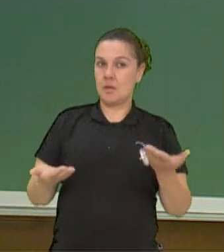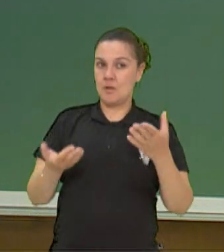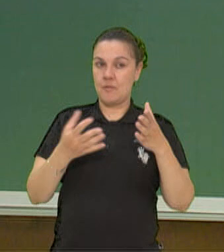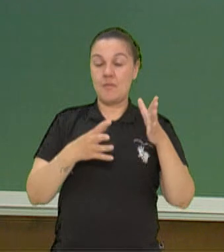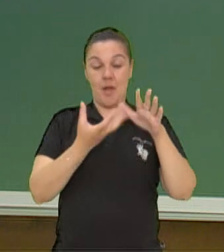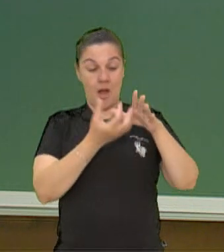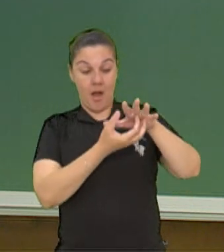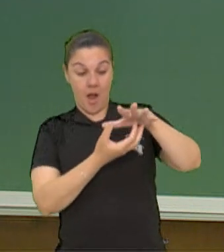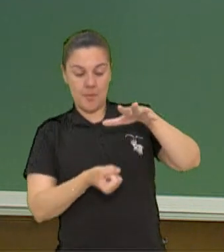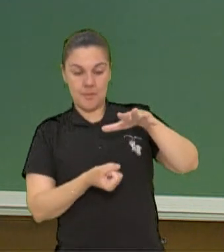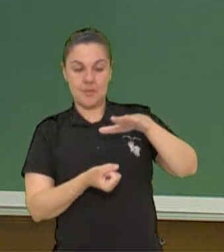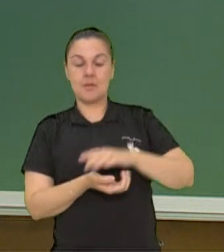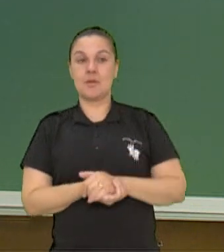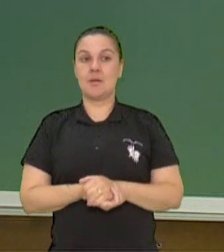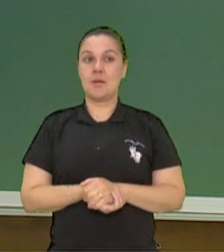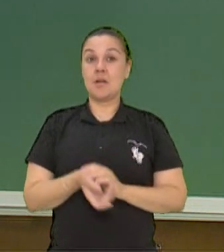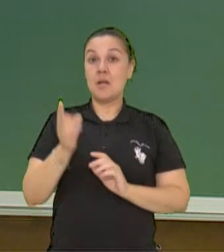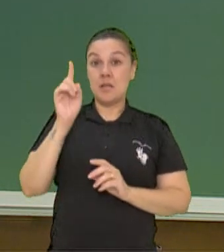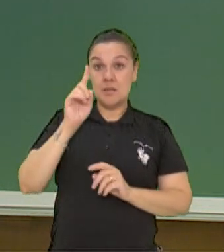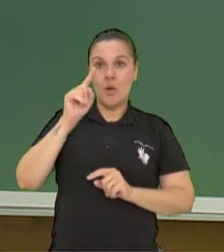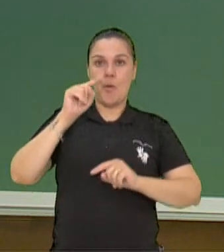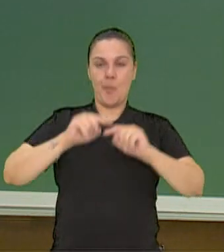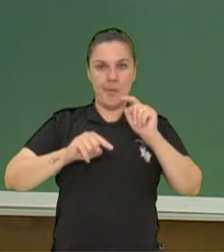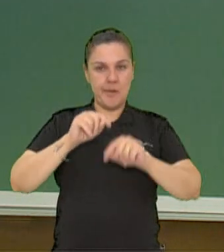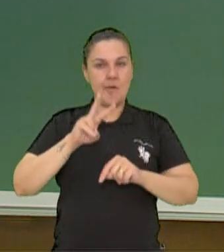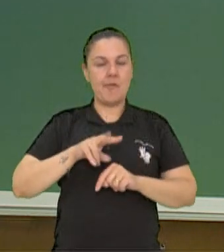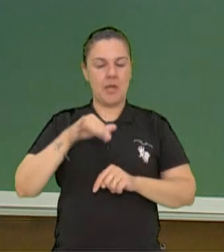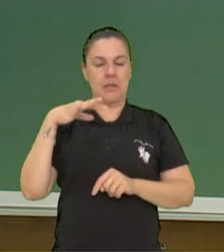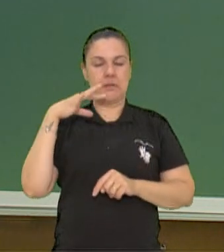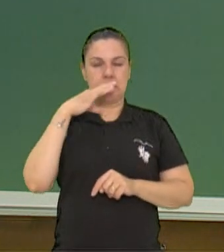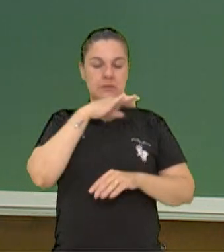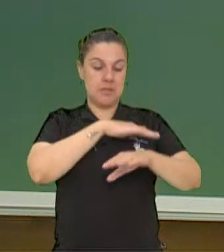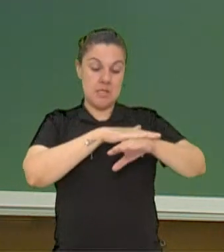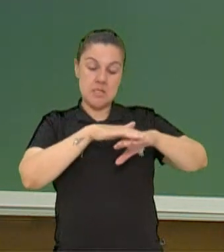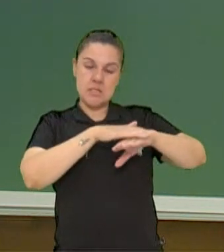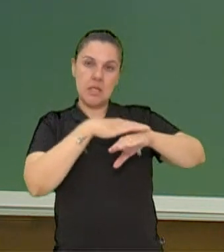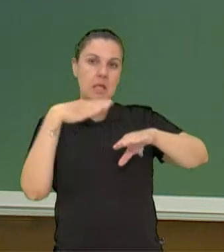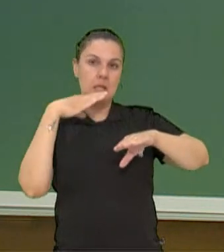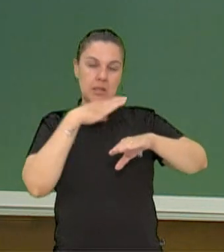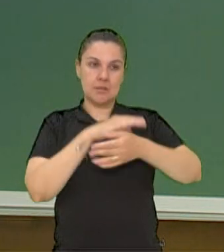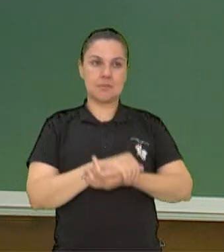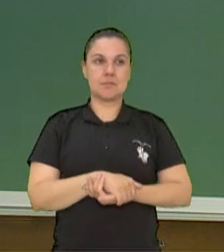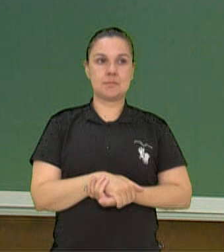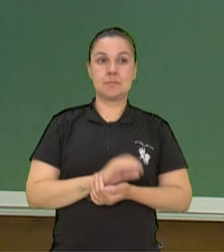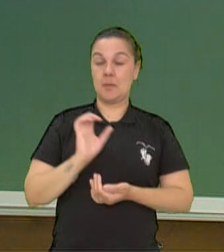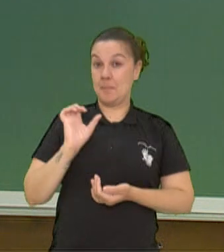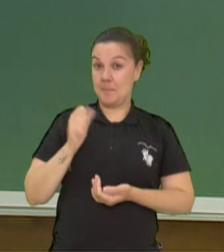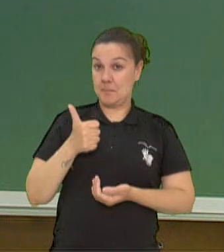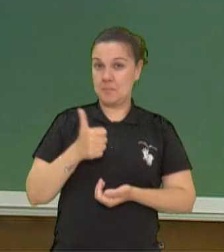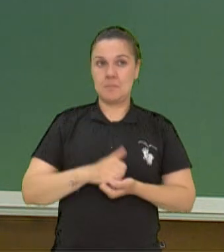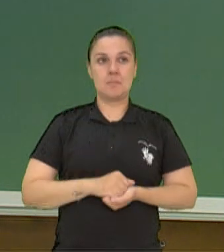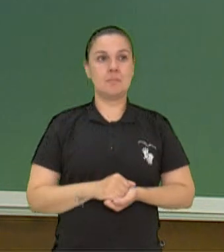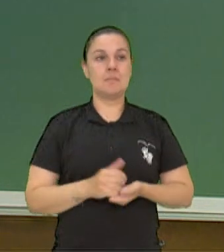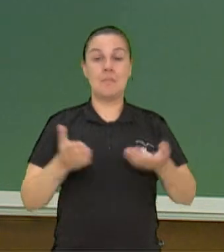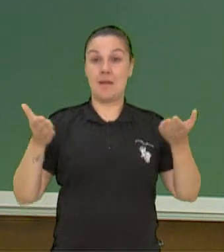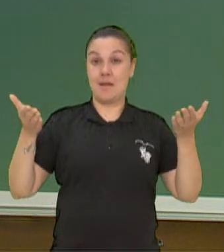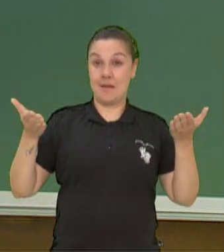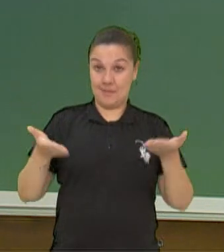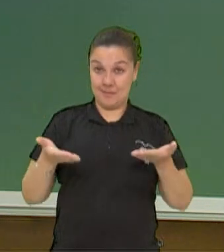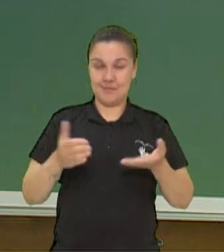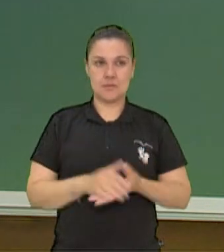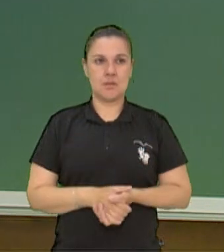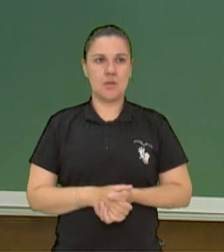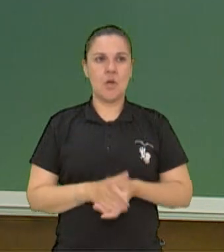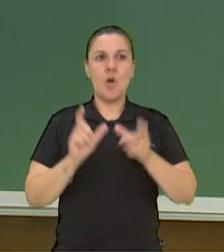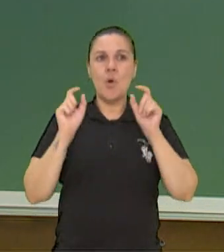vai absorver. Lembre-se, o material vai esquentar um pouco, porque ele absorve parte dessa energia. Beleza? Pessoal, assim, o